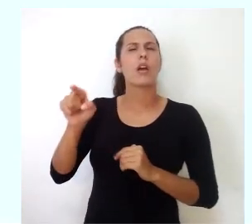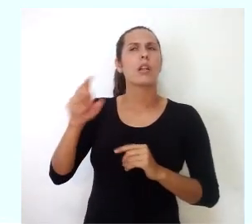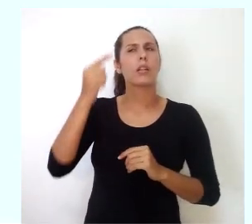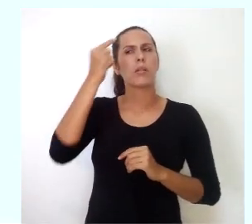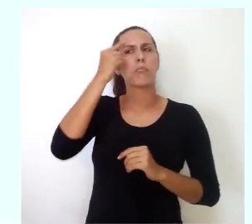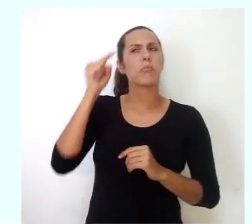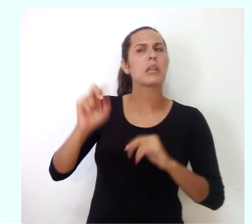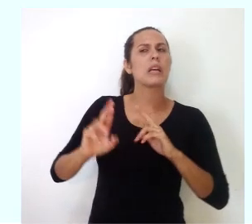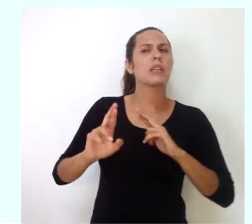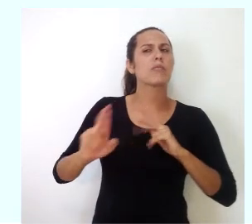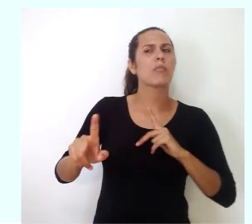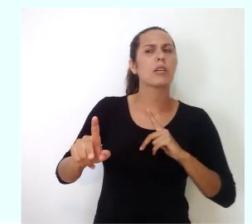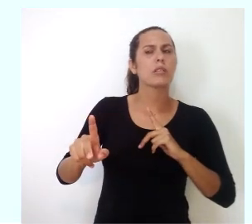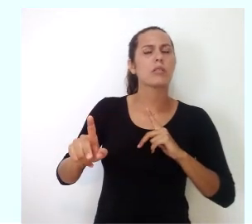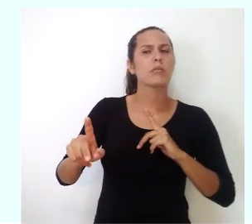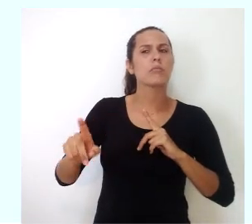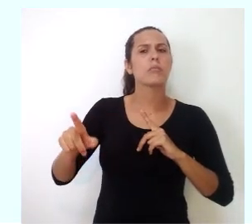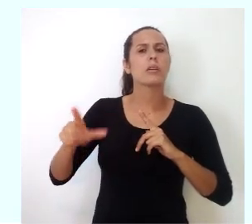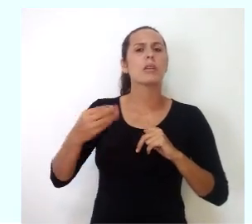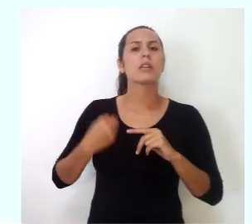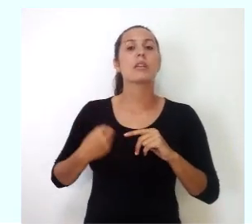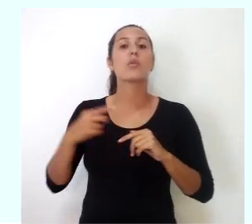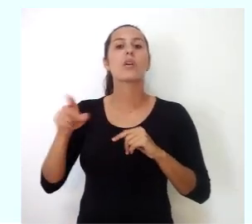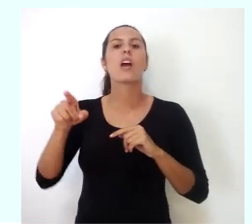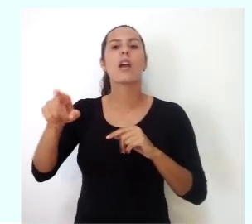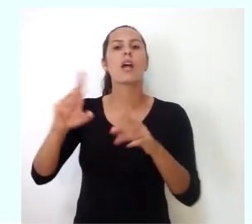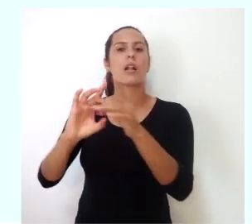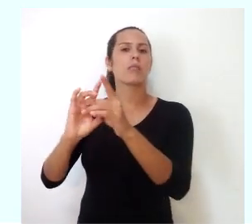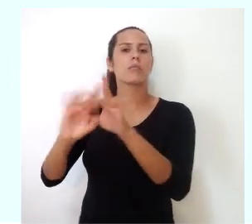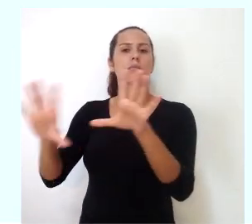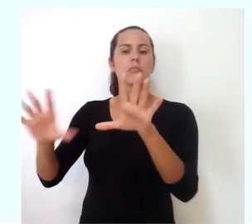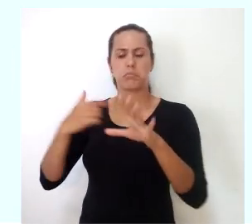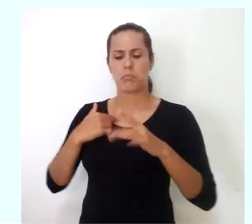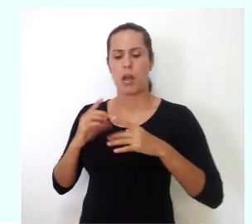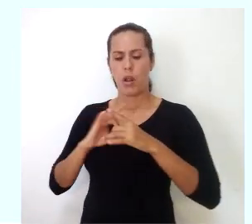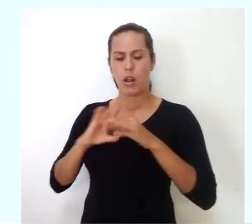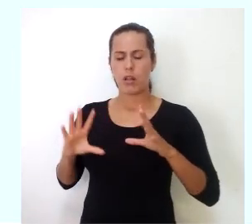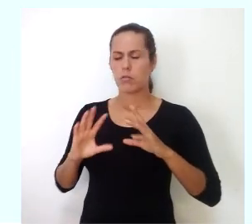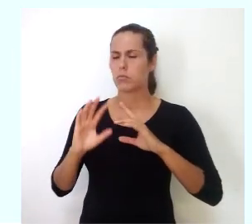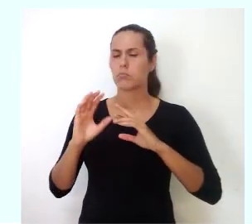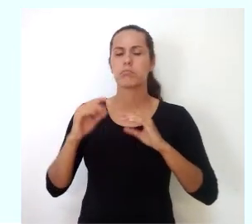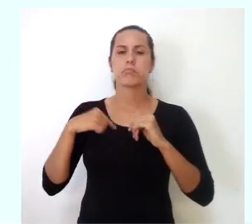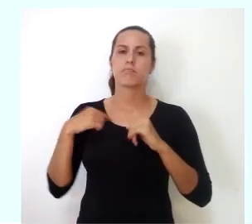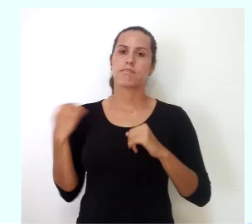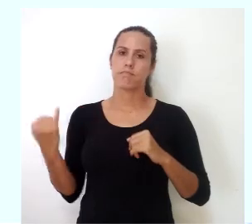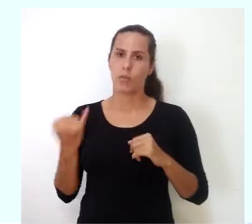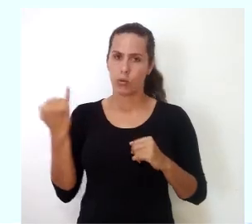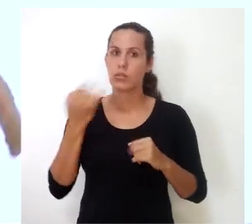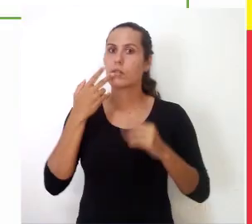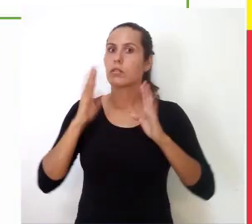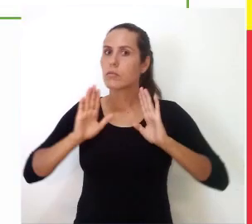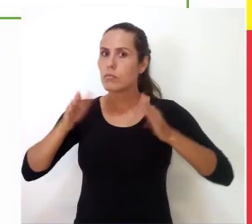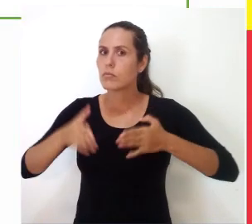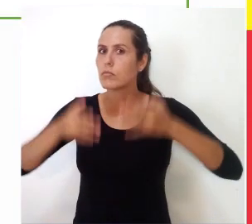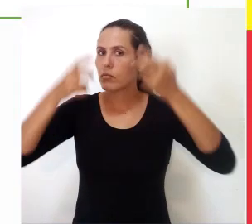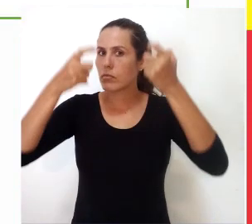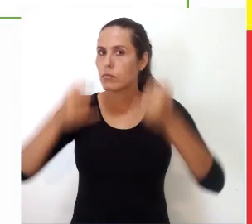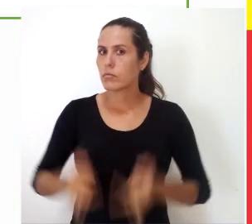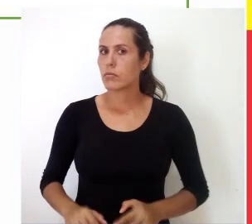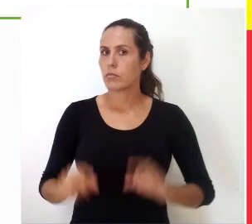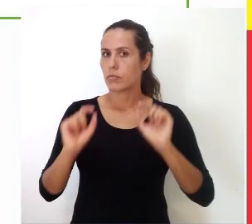diferente de mim, certo? Ele tem o quê? A liberdade. Então é importante salientar, como está na tela, as